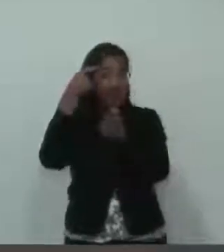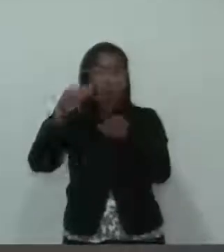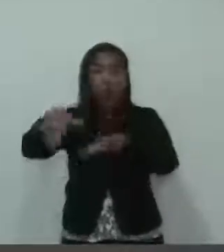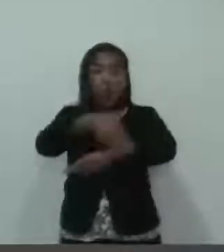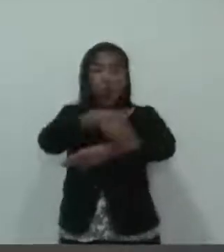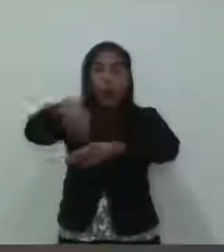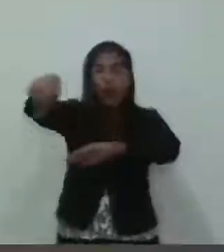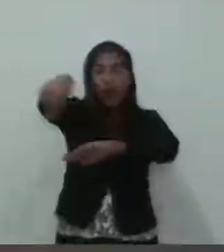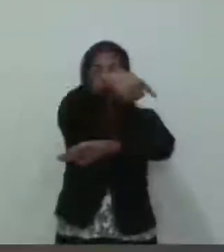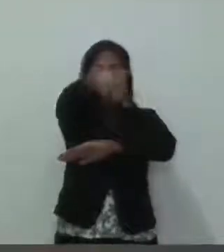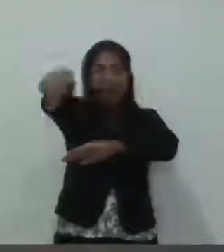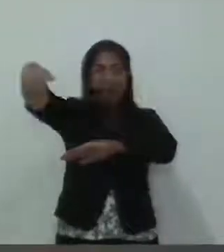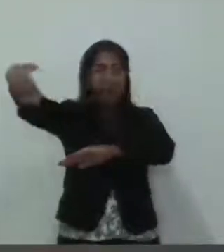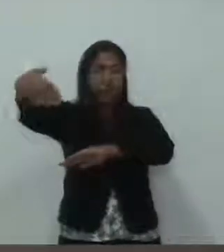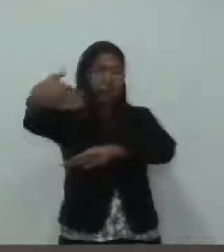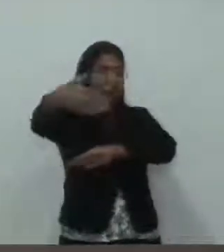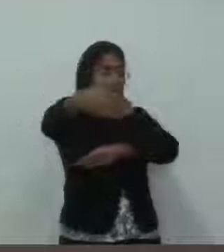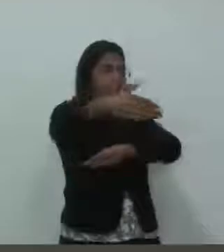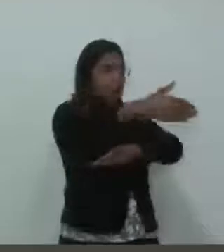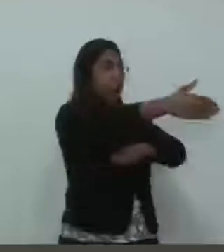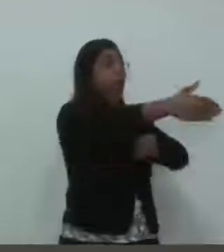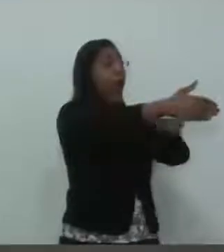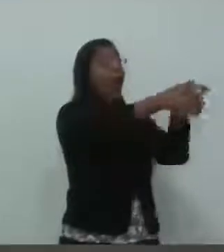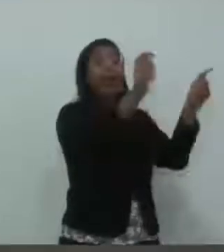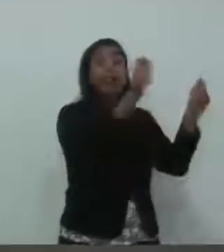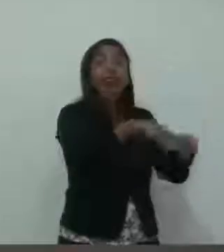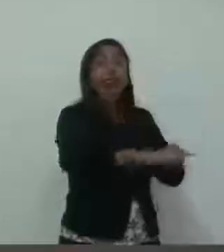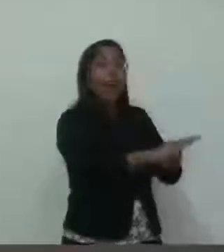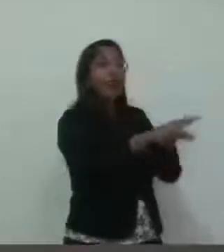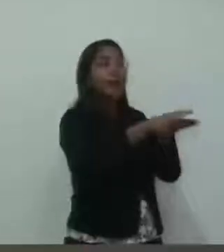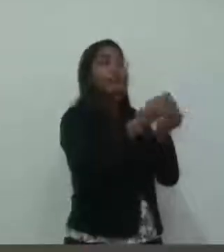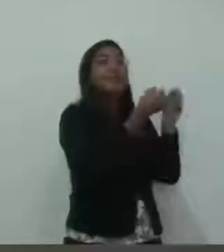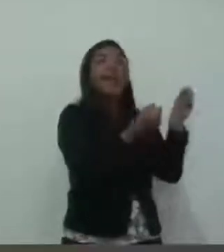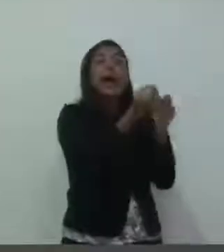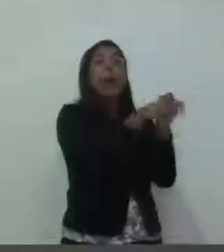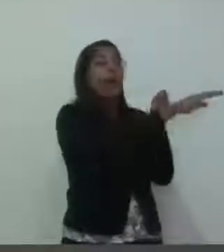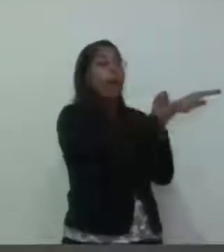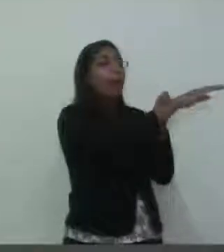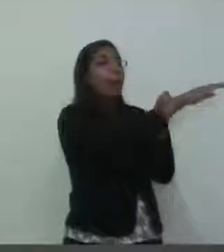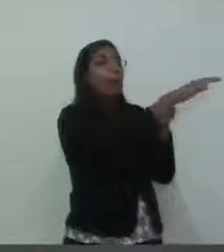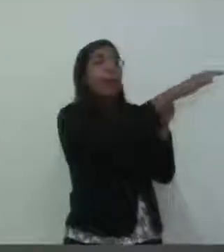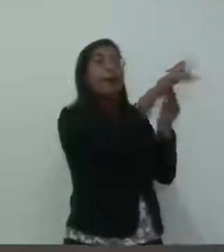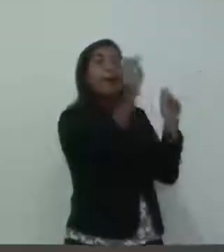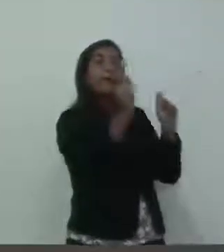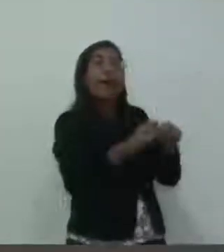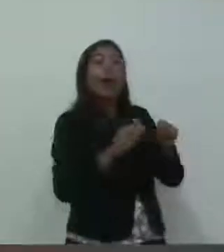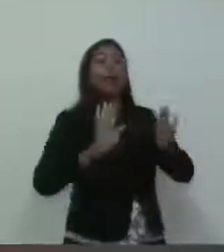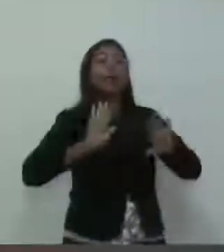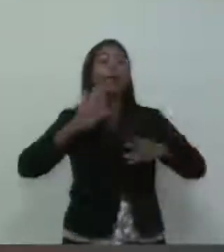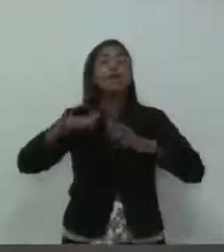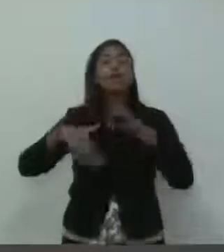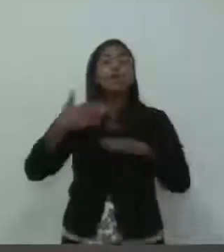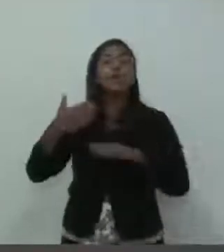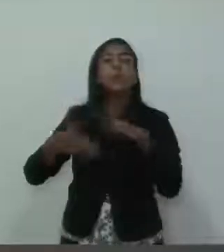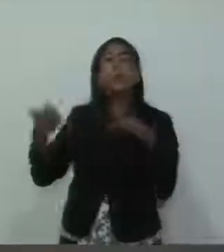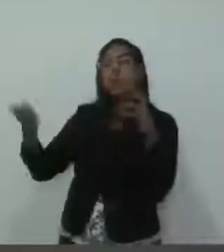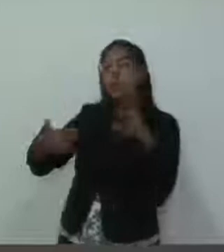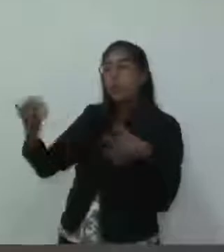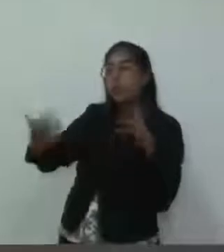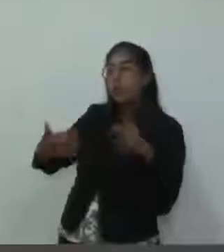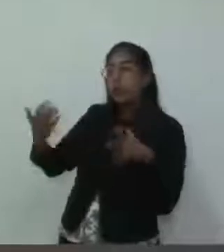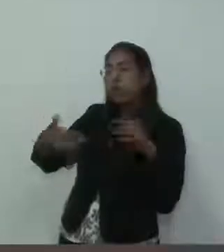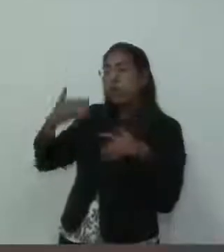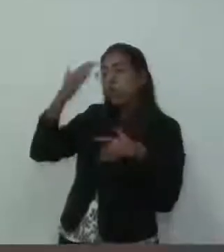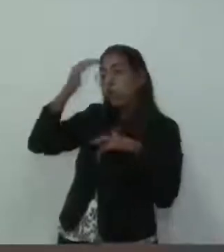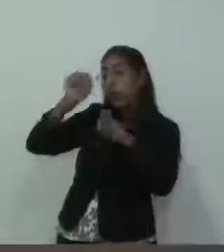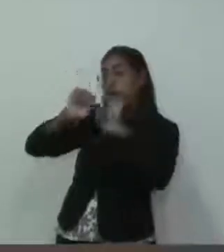um estacionamento elevado ali. E a ideia não é ruim, mas eu fui convencido que agora existem outras coisas